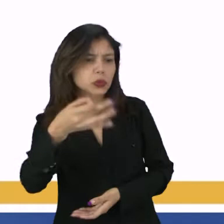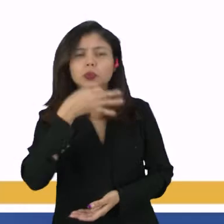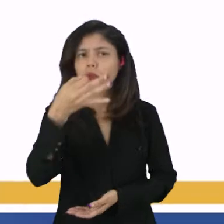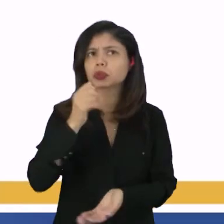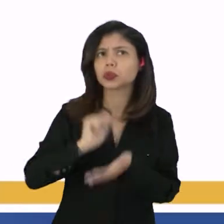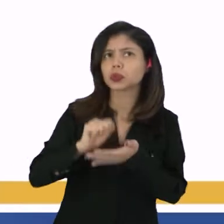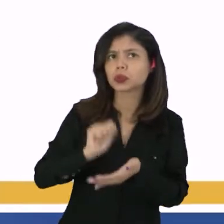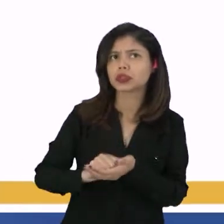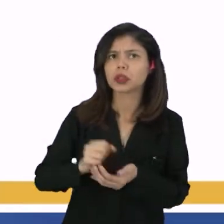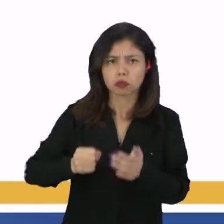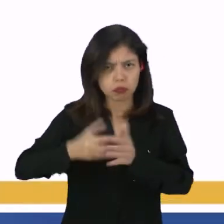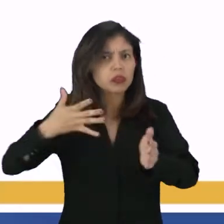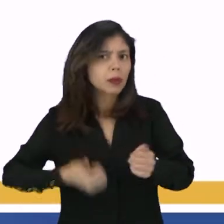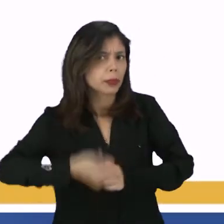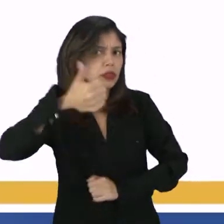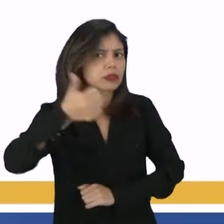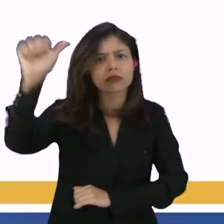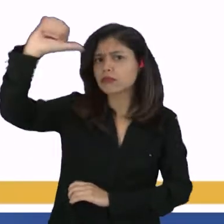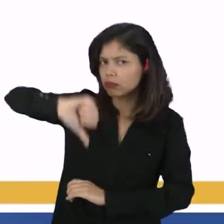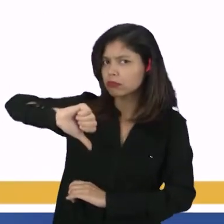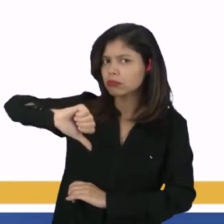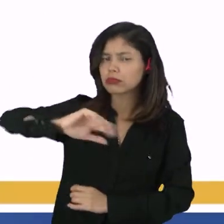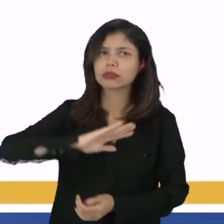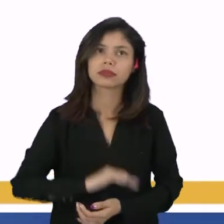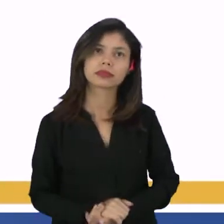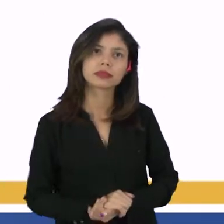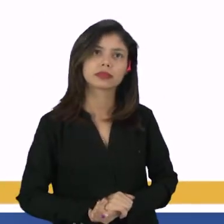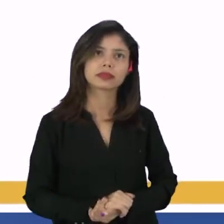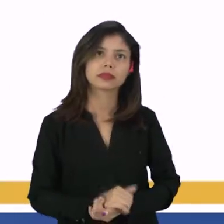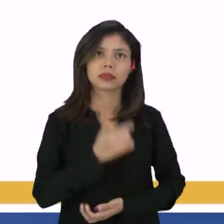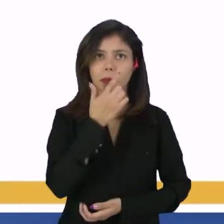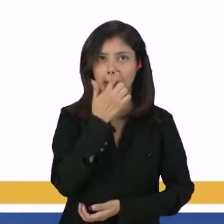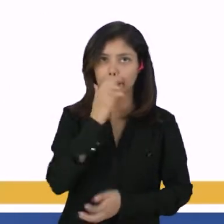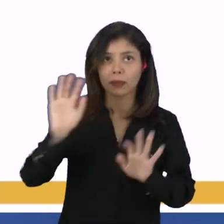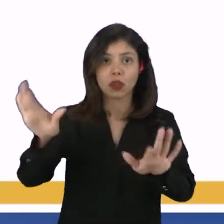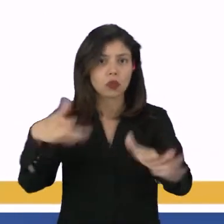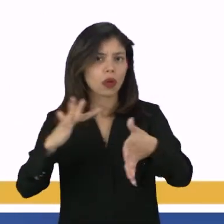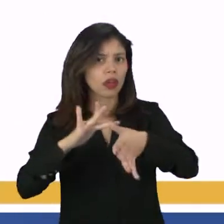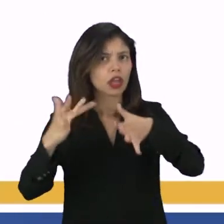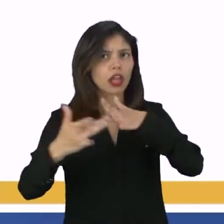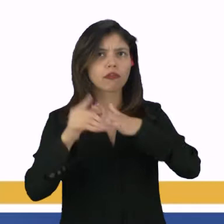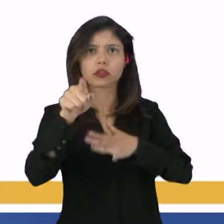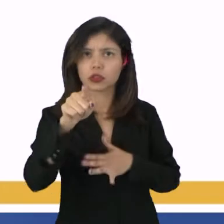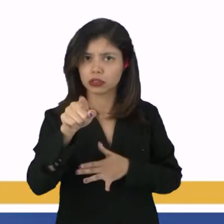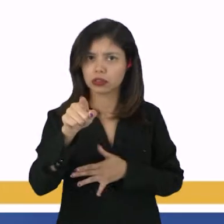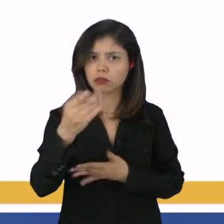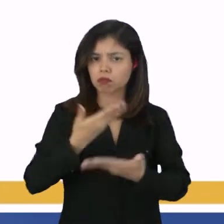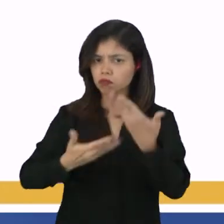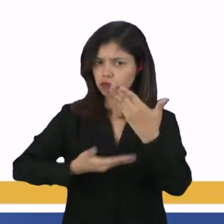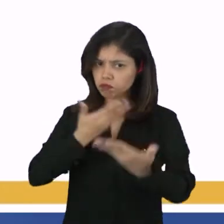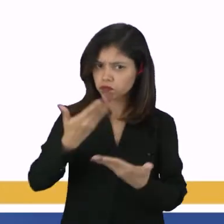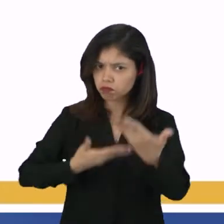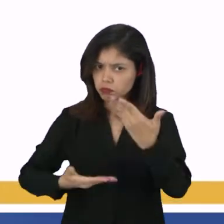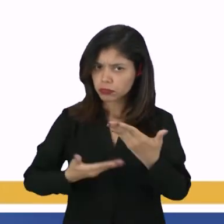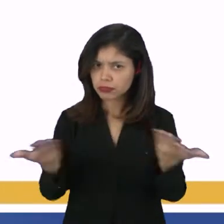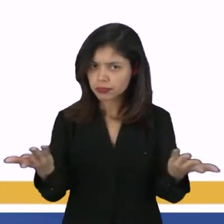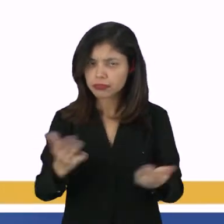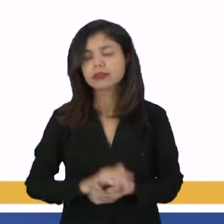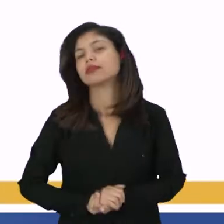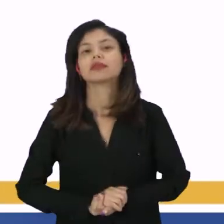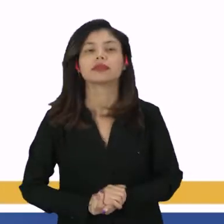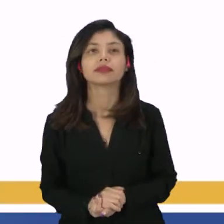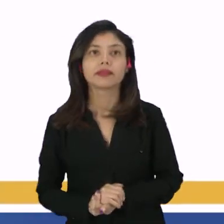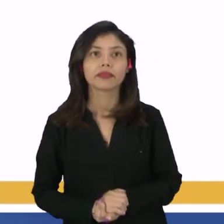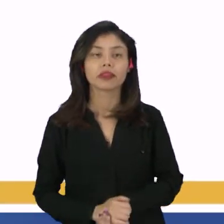são, na maioria das vezes, positivos ou negativos? Em quais redes sociais você mais interage? Tá? Essa é a